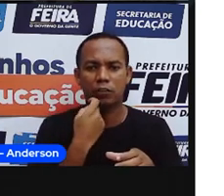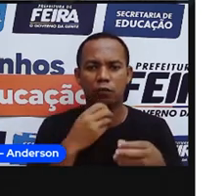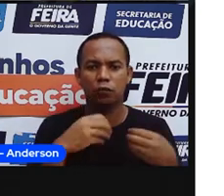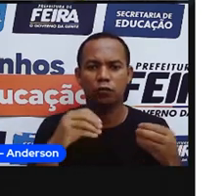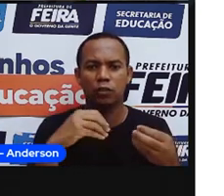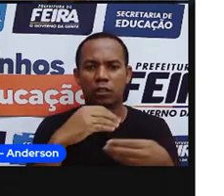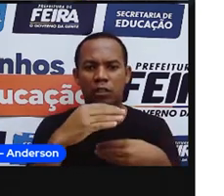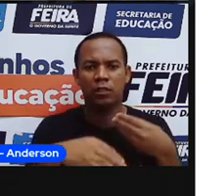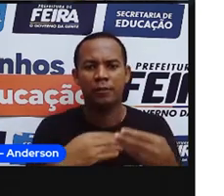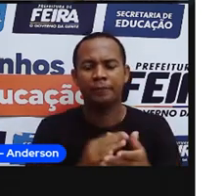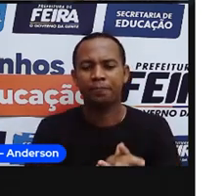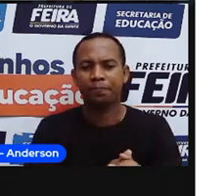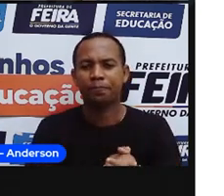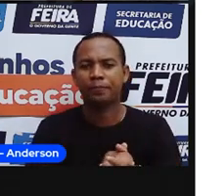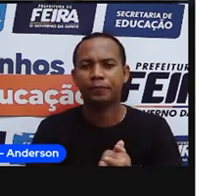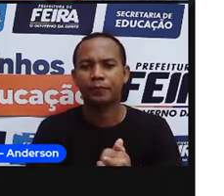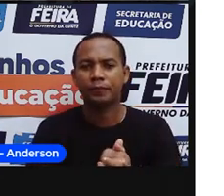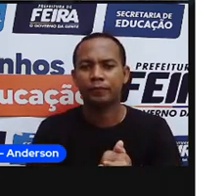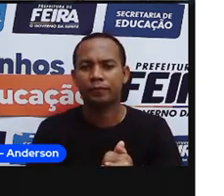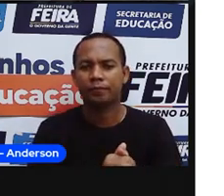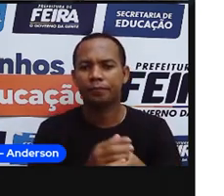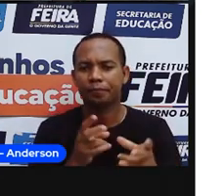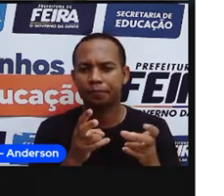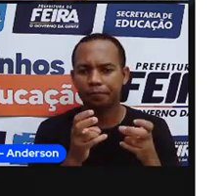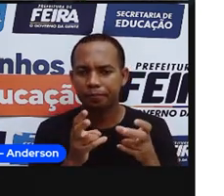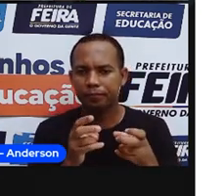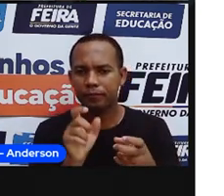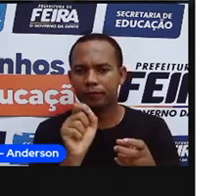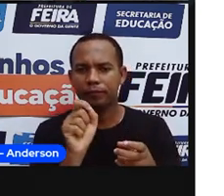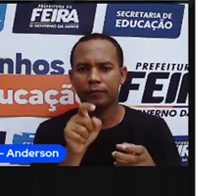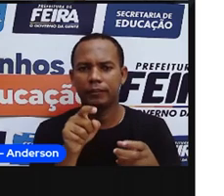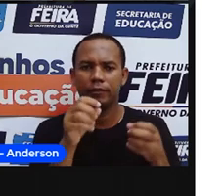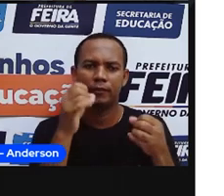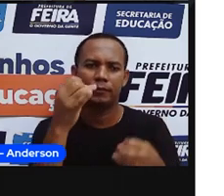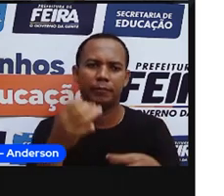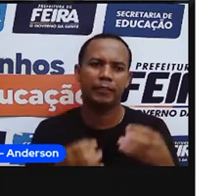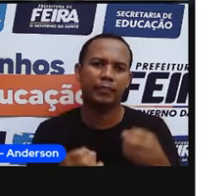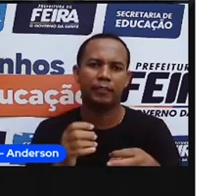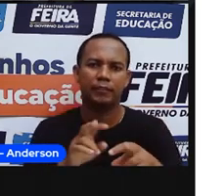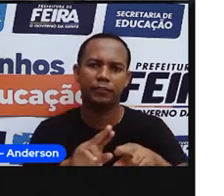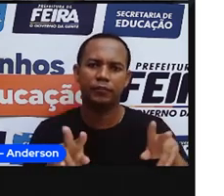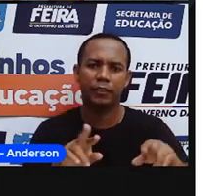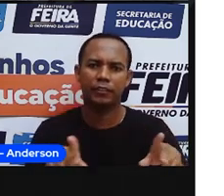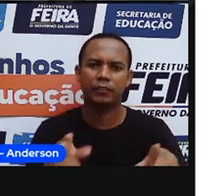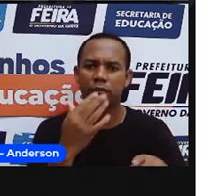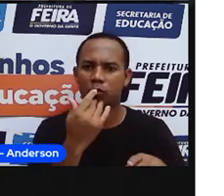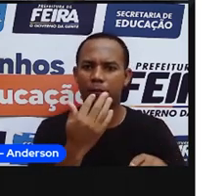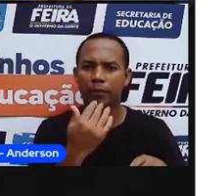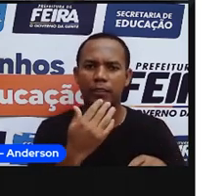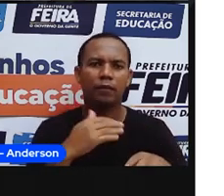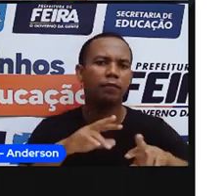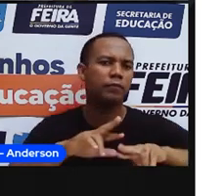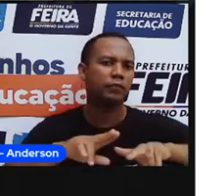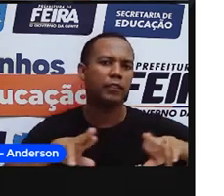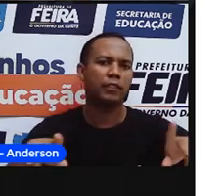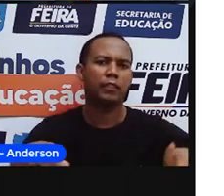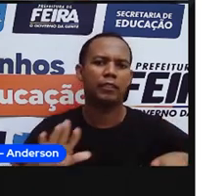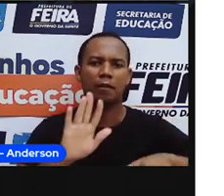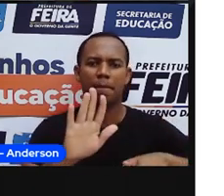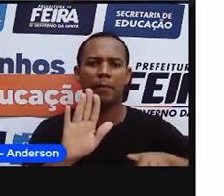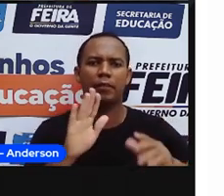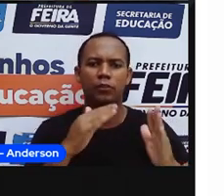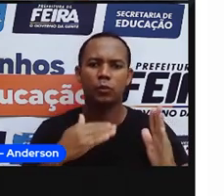bananeira. Agora, só um detalhe, é para eu falar aqui, né, sobre vários pratos, sobre comidas e tal, mas tudo